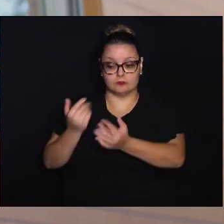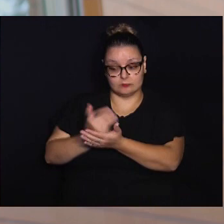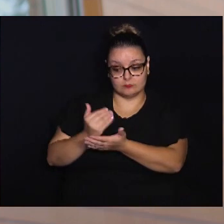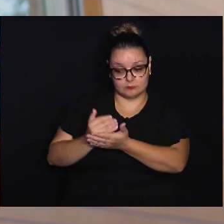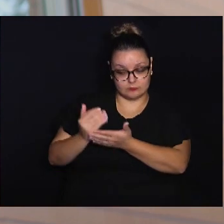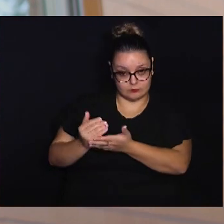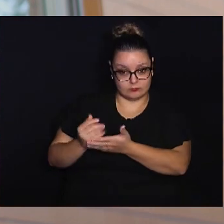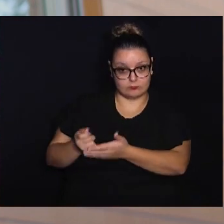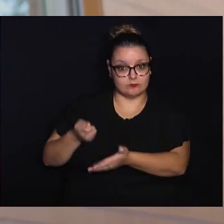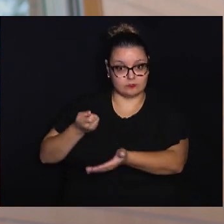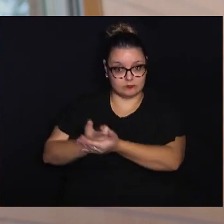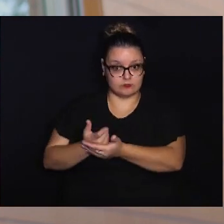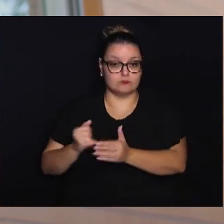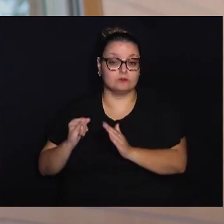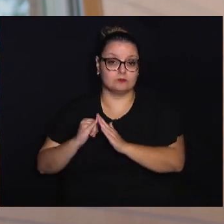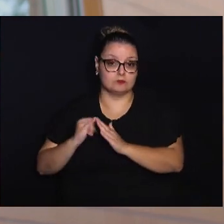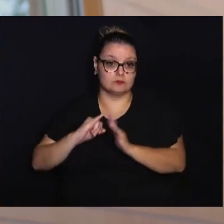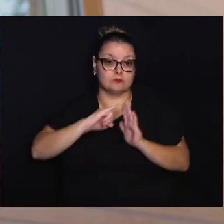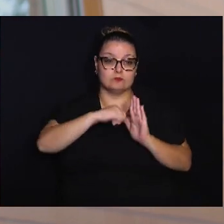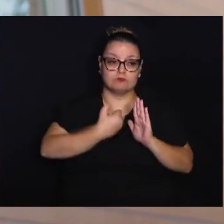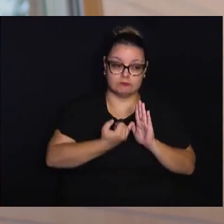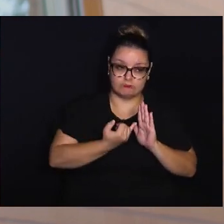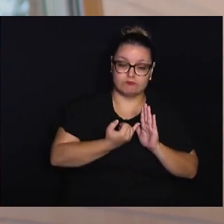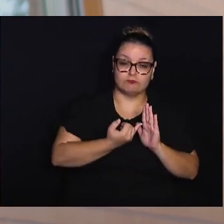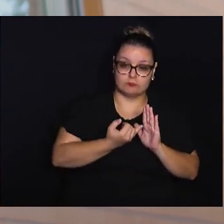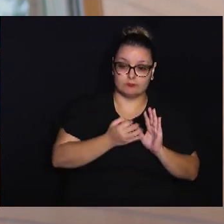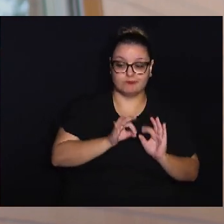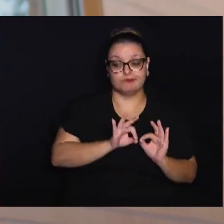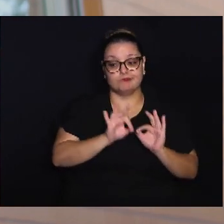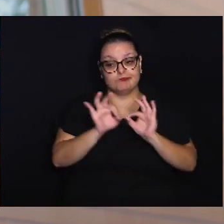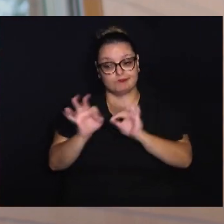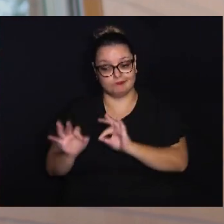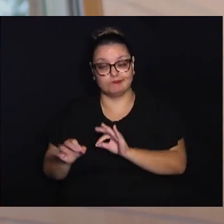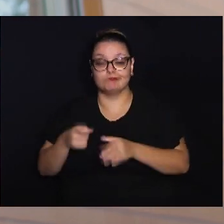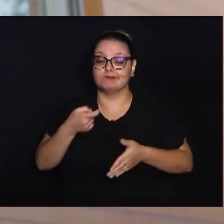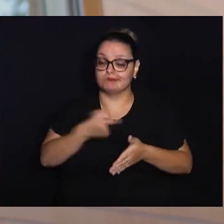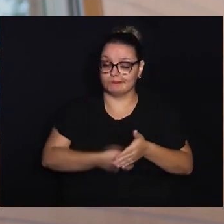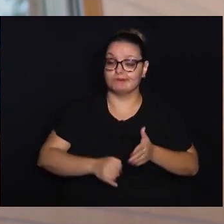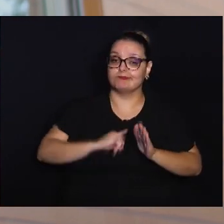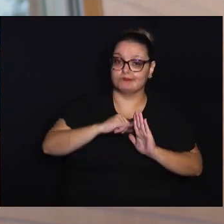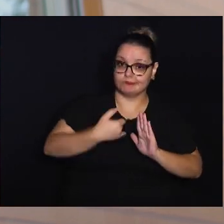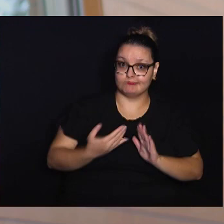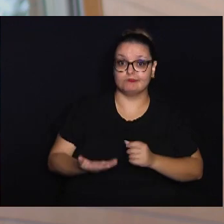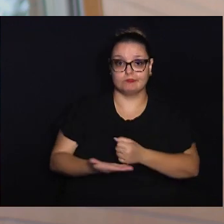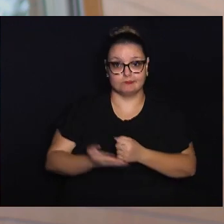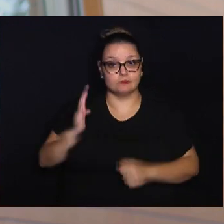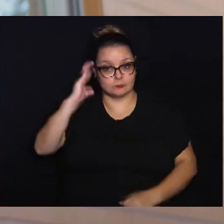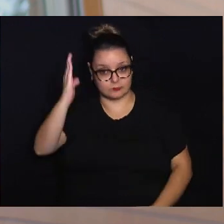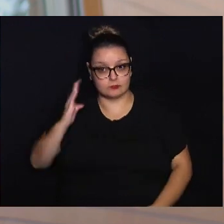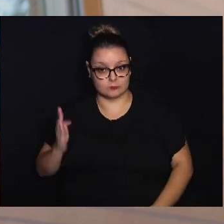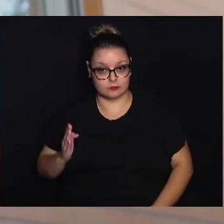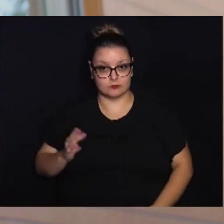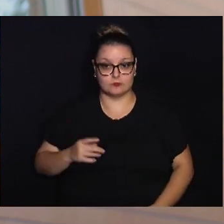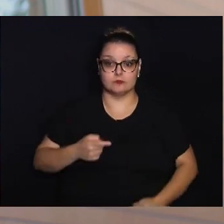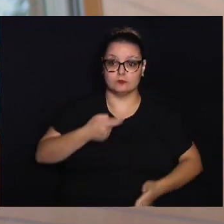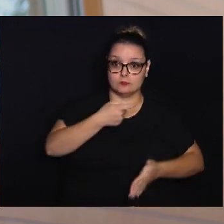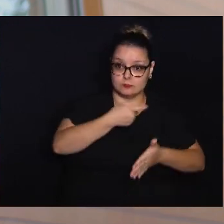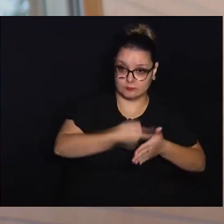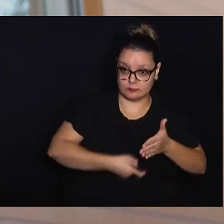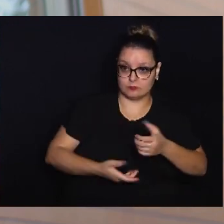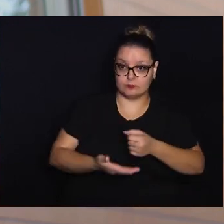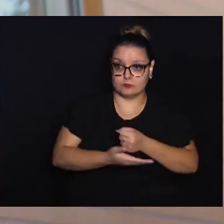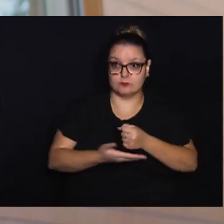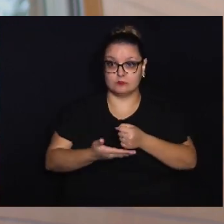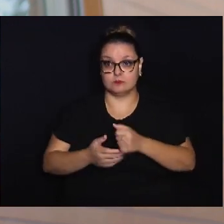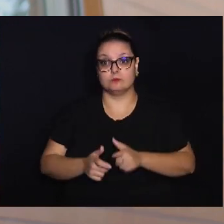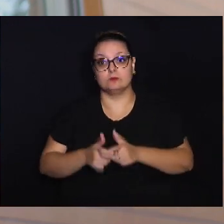e um financiamento para essa aquisição, os juros muito provavelmente vão acompanhar essa taxa de juros básica do Brasil. Então, se